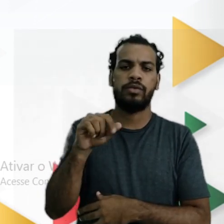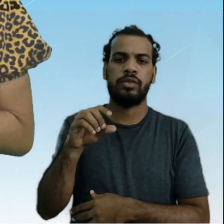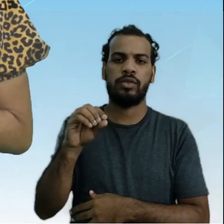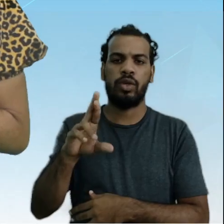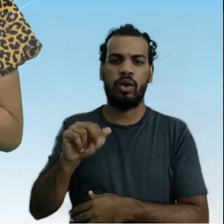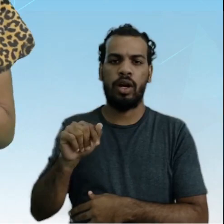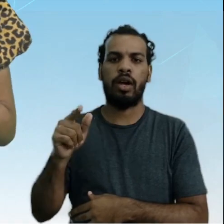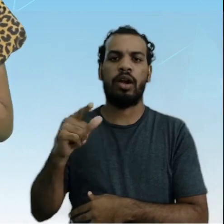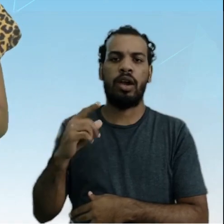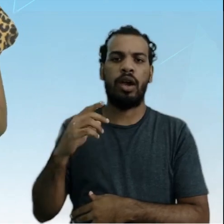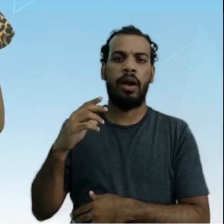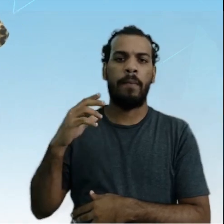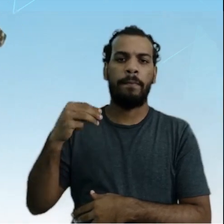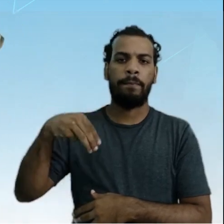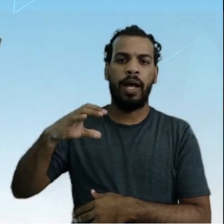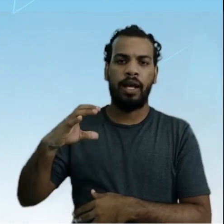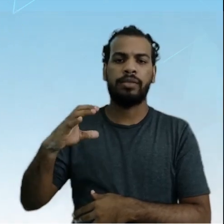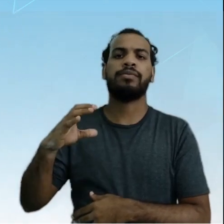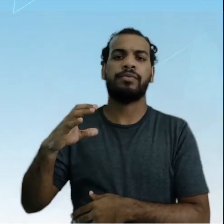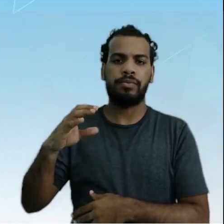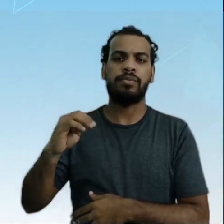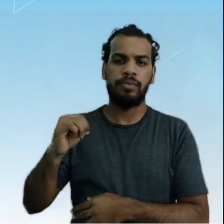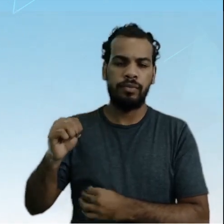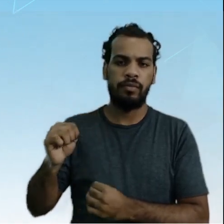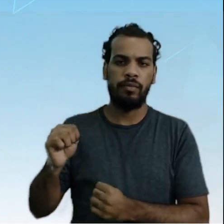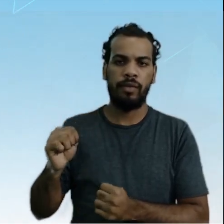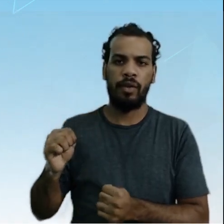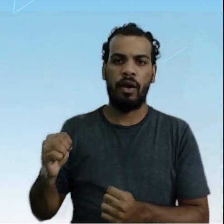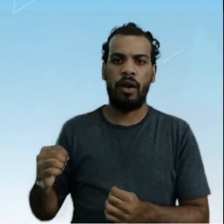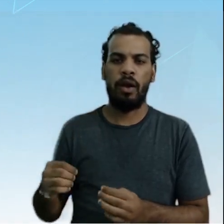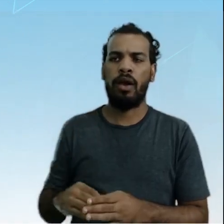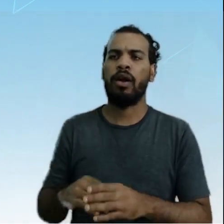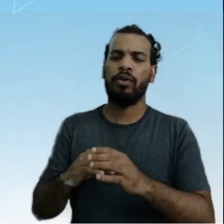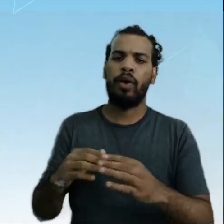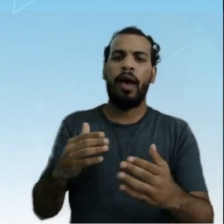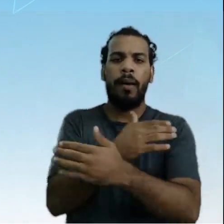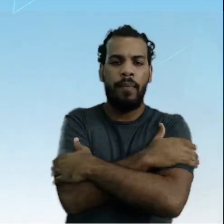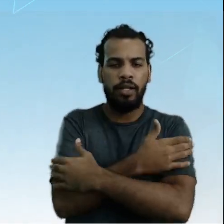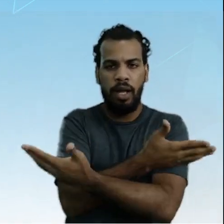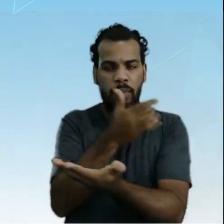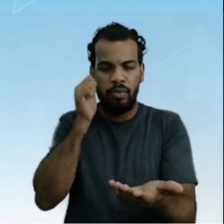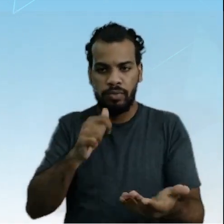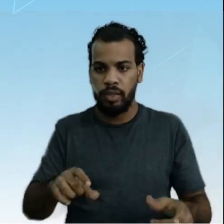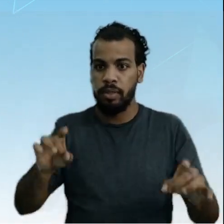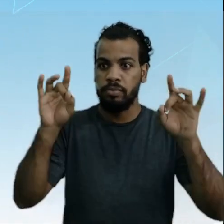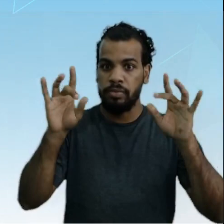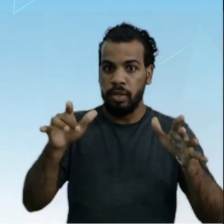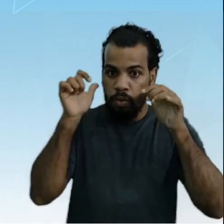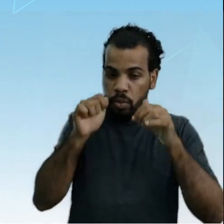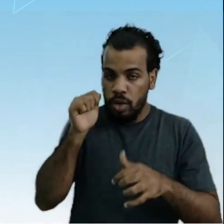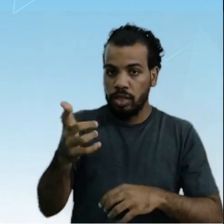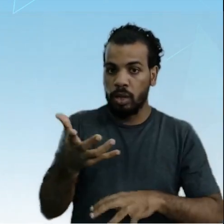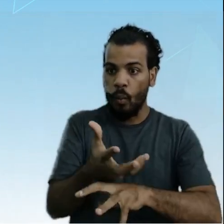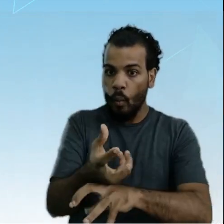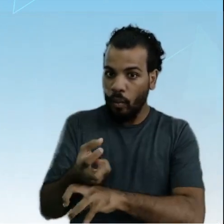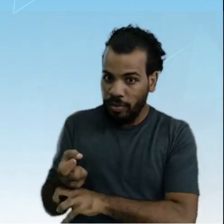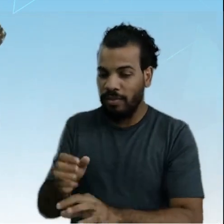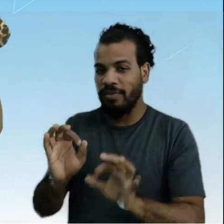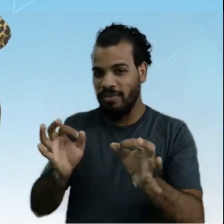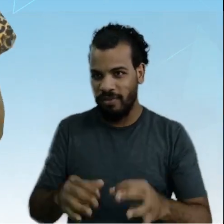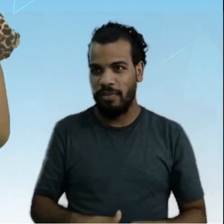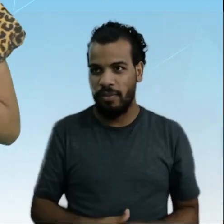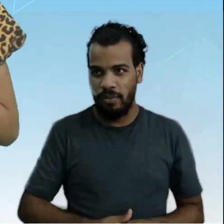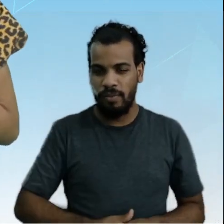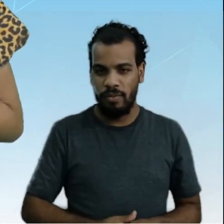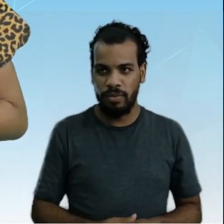aqui, Isso, mesma mês mulher. da mulher, não é isso? Então um Exatamente. abraço às mulheres, em especial às mulheres do sertão, não é isso? Exatamente.